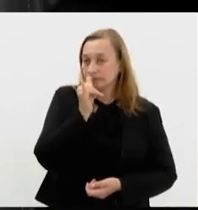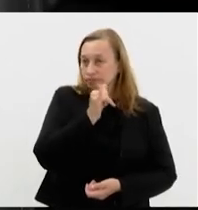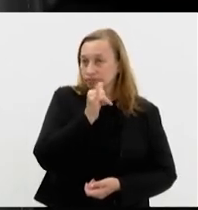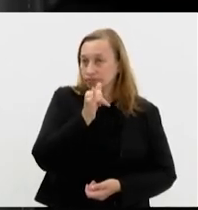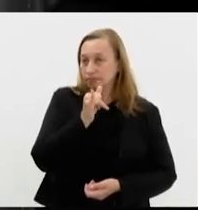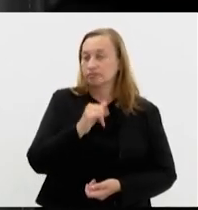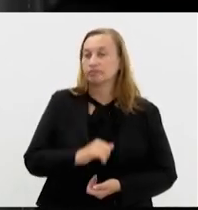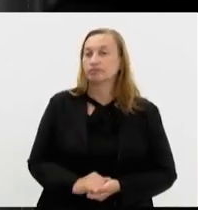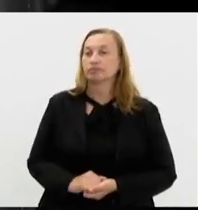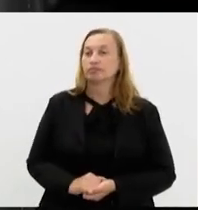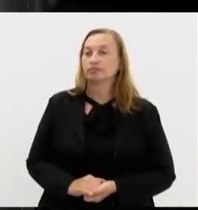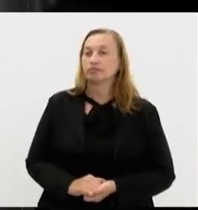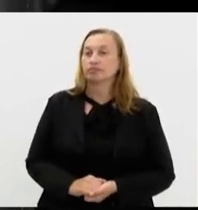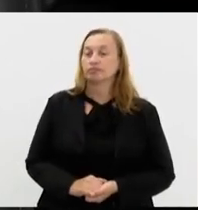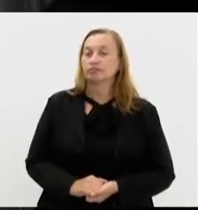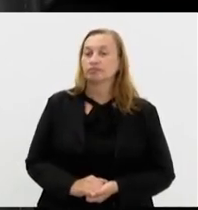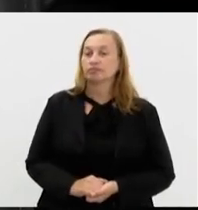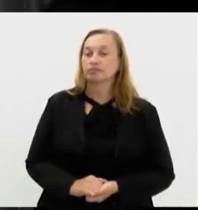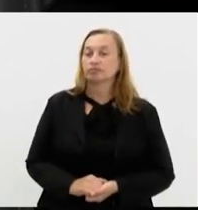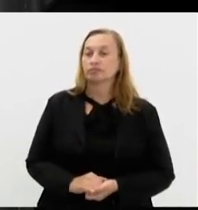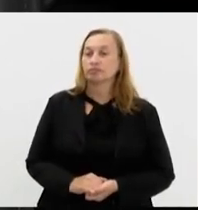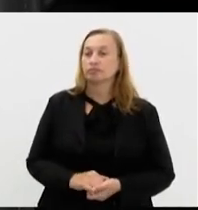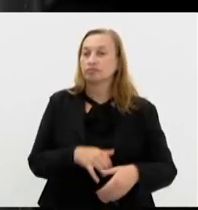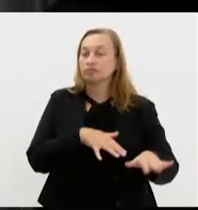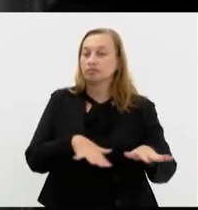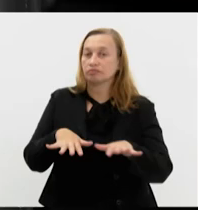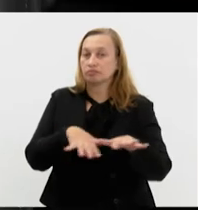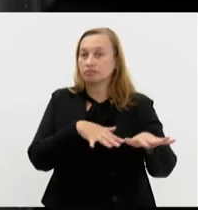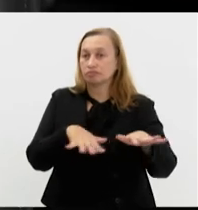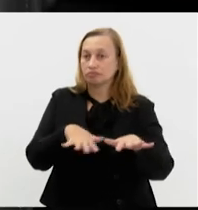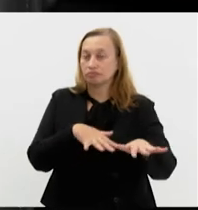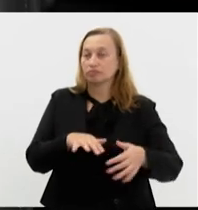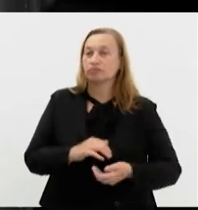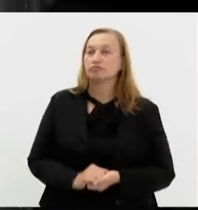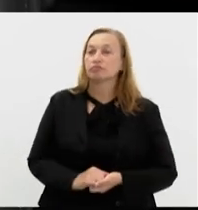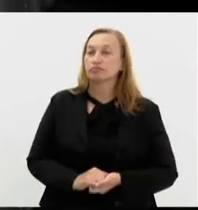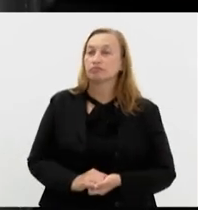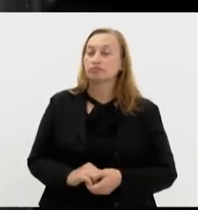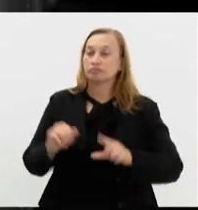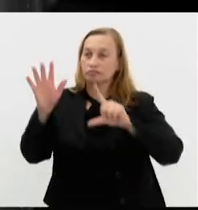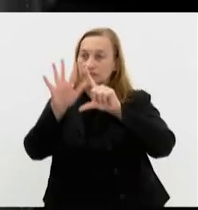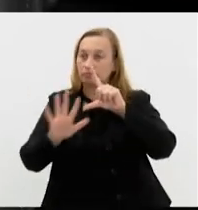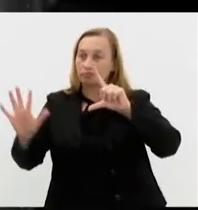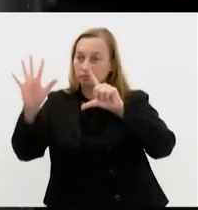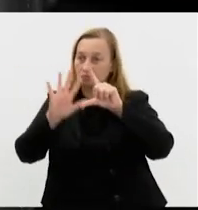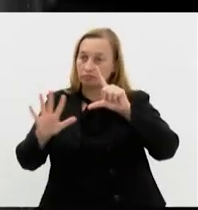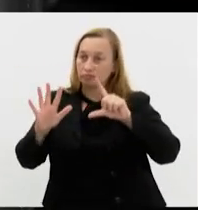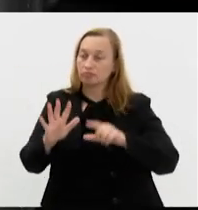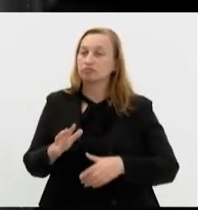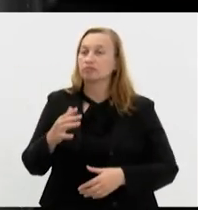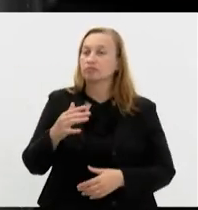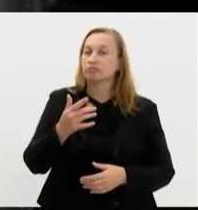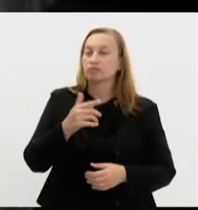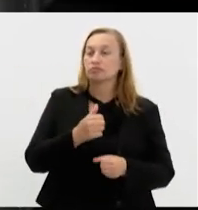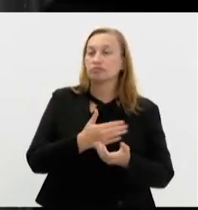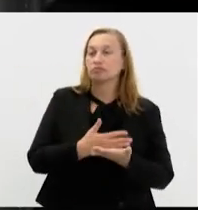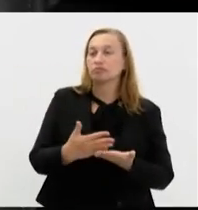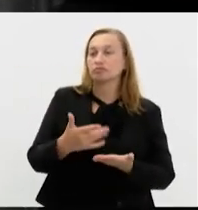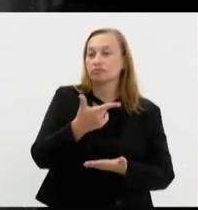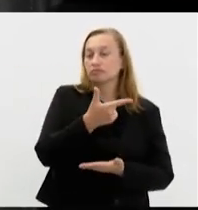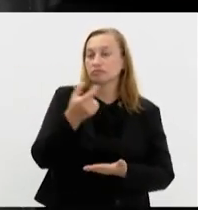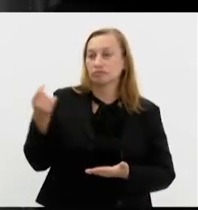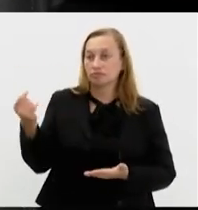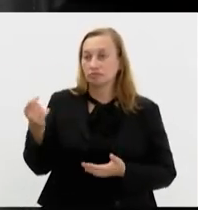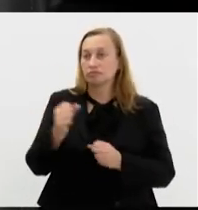formou aquela grande plataforma chamada Rousseau e nós identificamos na Itália no início dos anos 2000 o